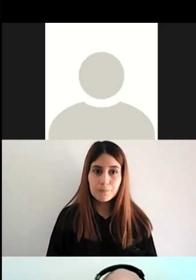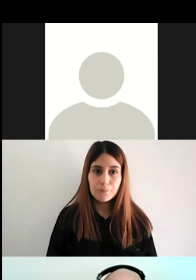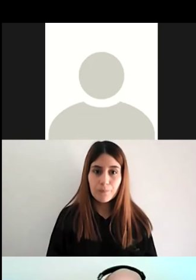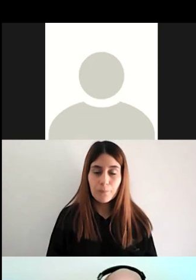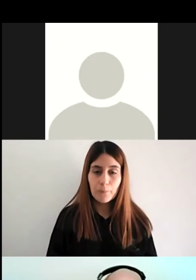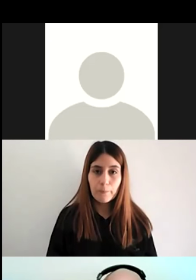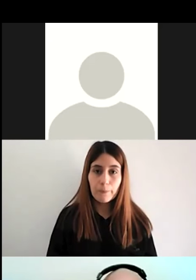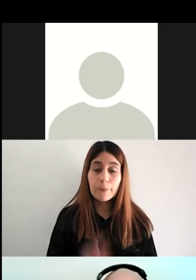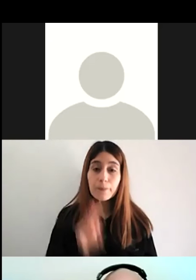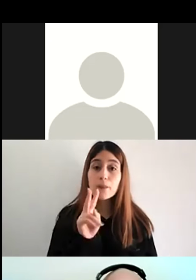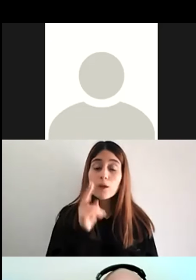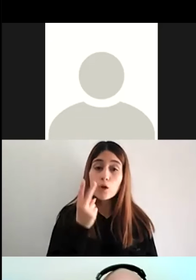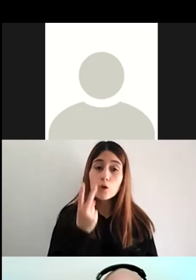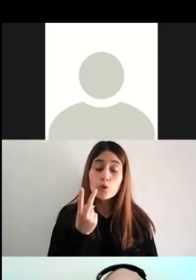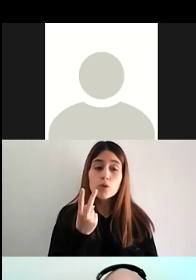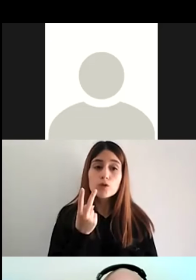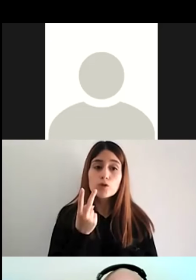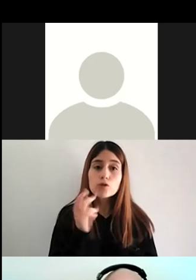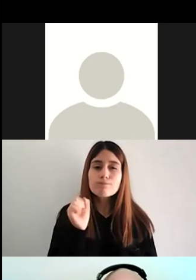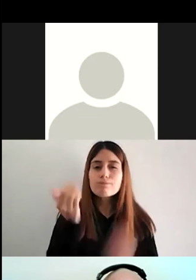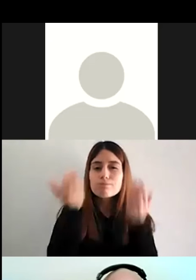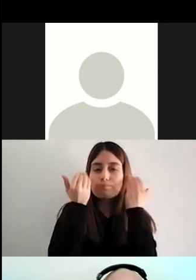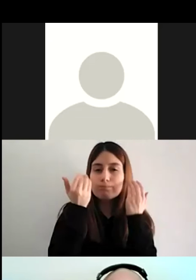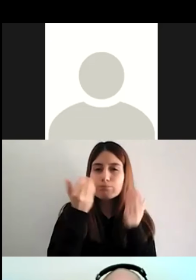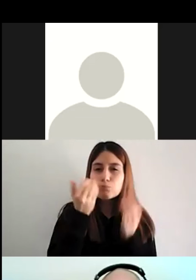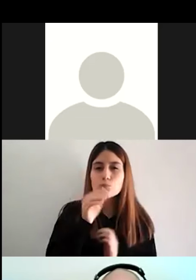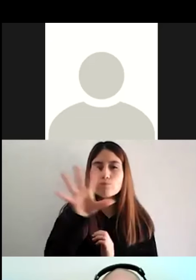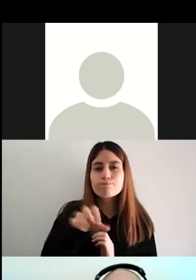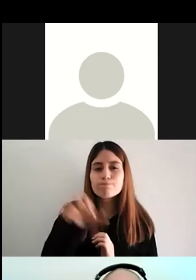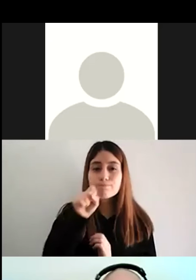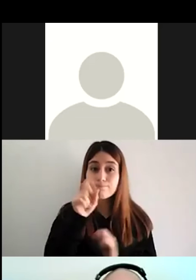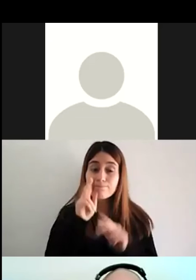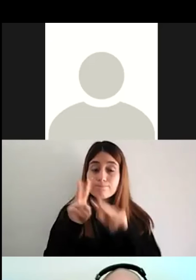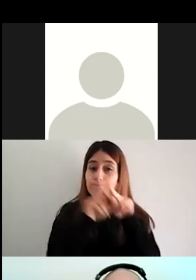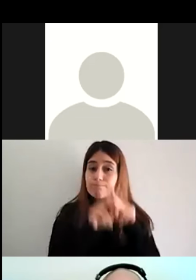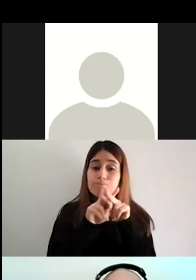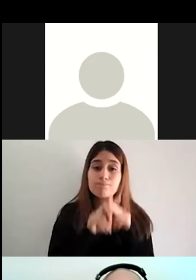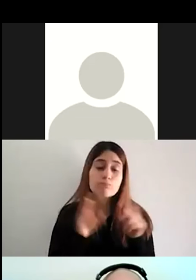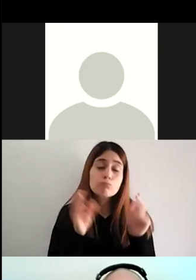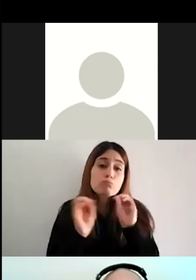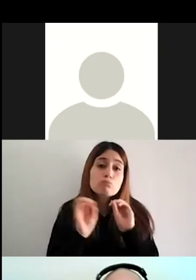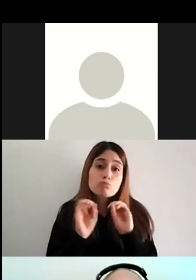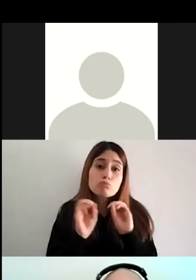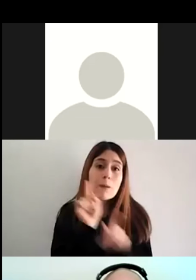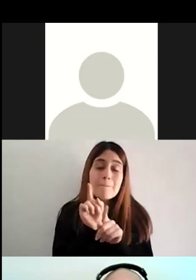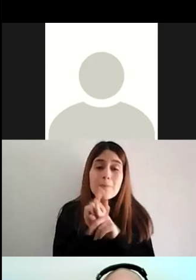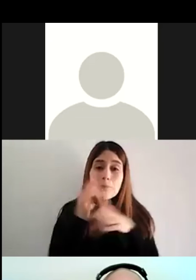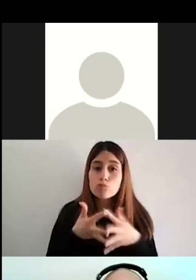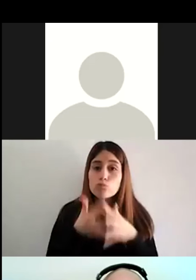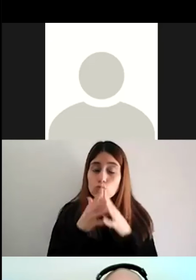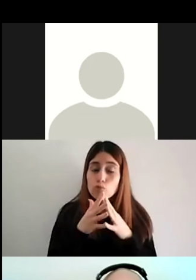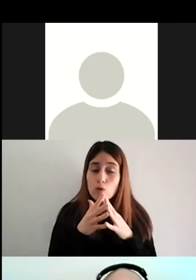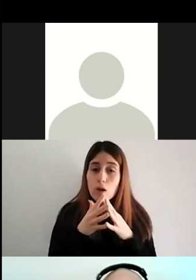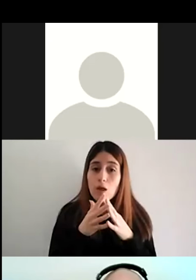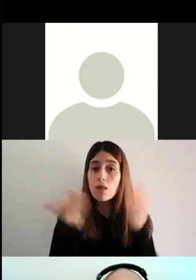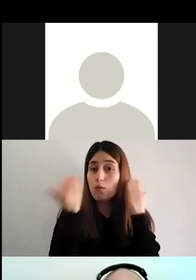As duas fontes de dados que foram utilizadas para esta análise não têm a mesma estrutura